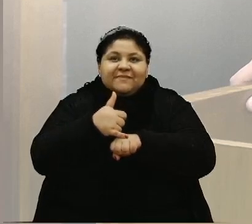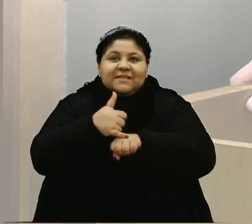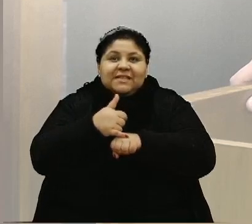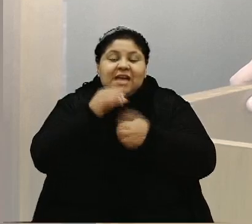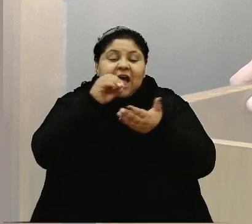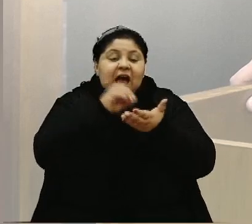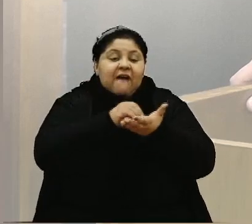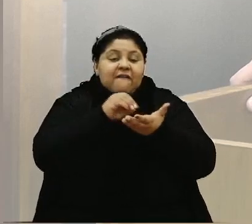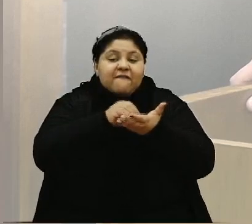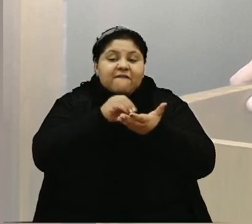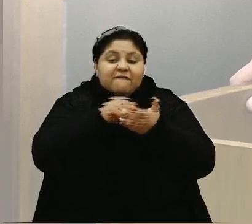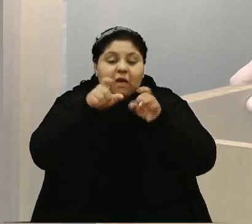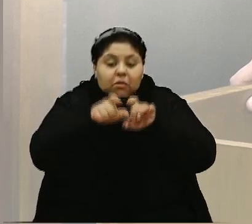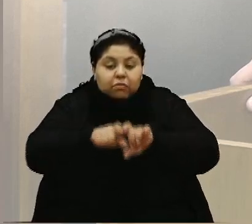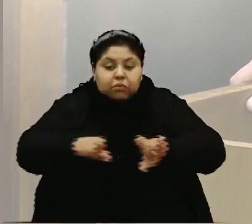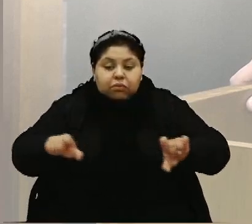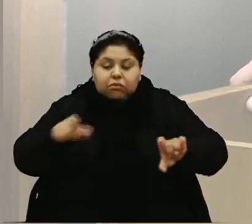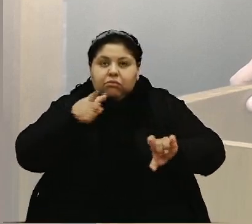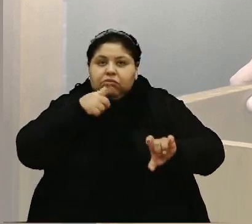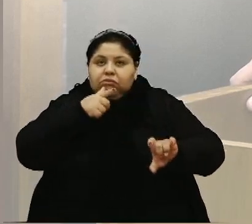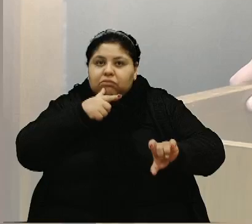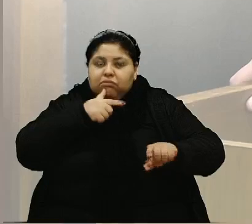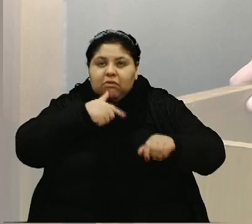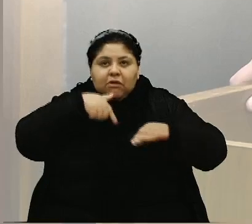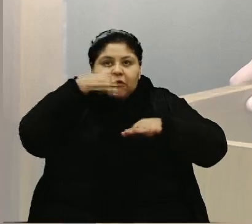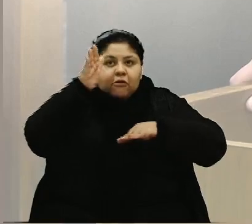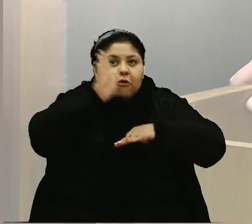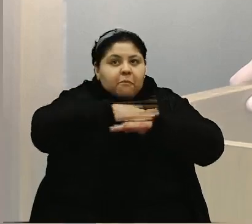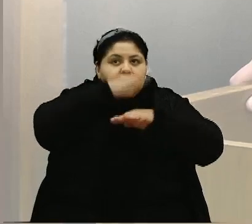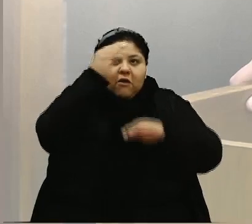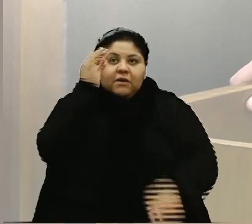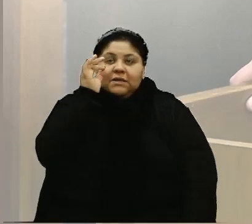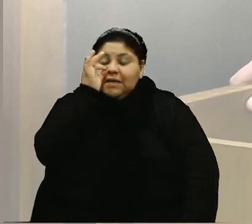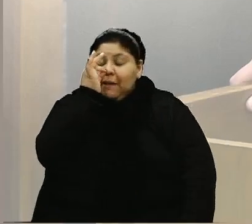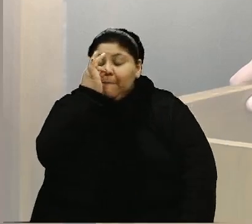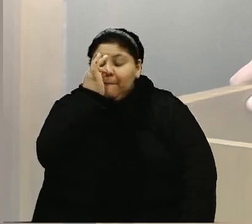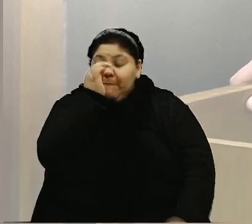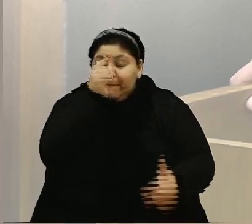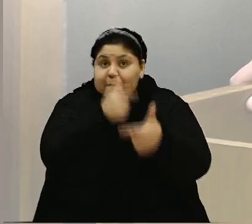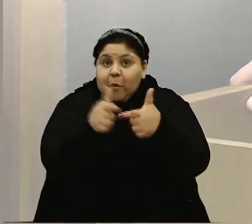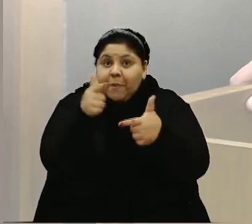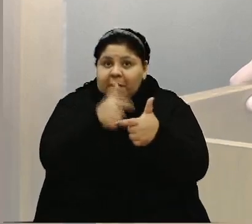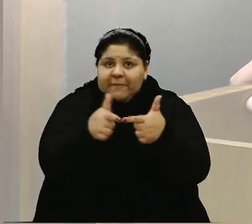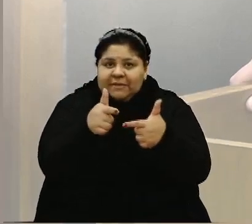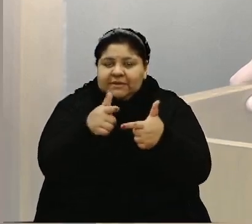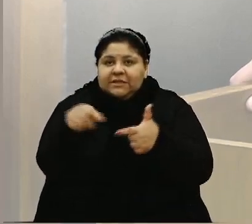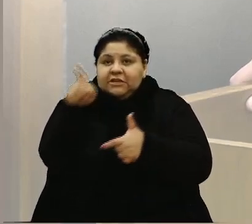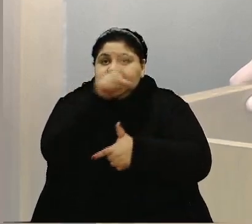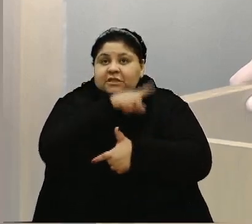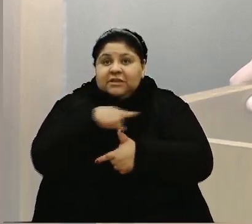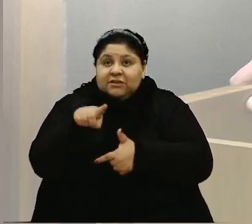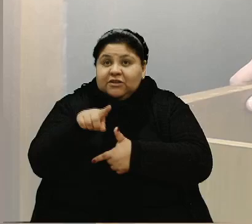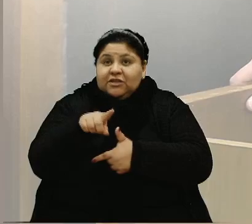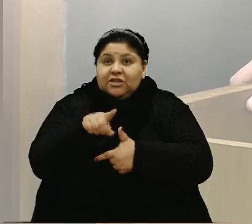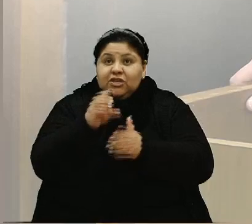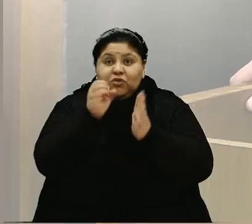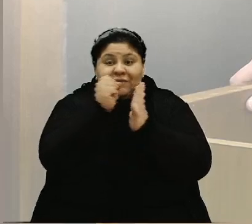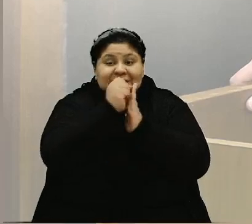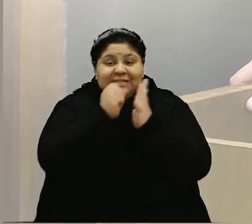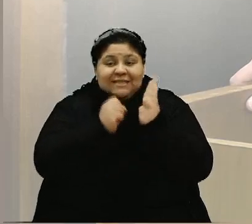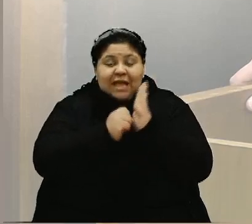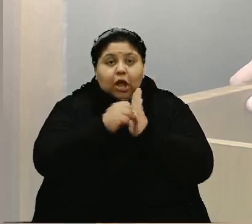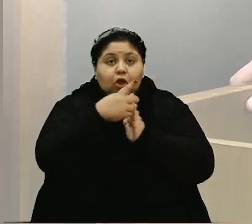saneamento básico, que para mim é um dos maiores absurdos. A gente, em pleno século